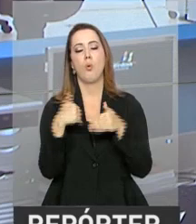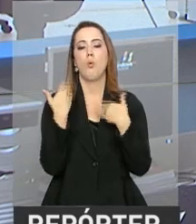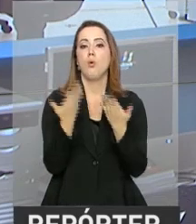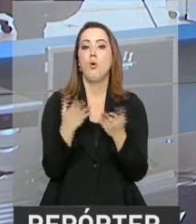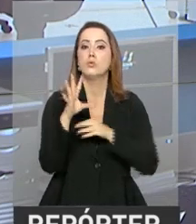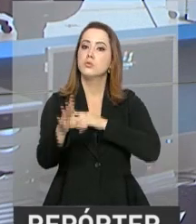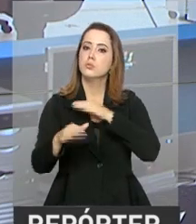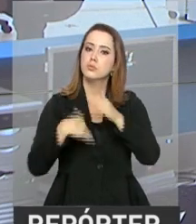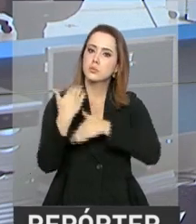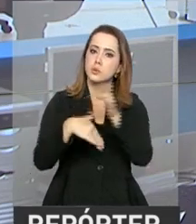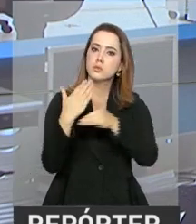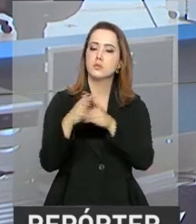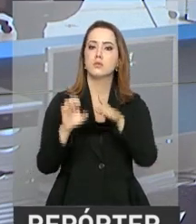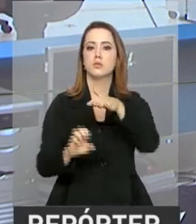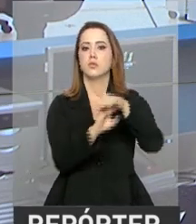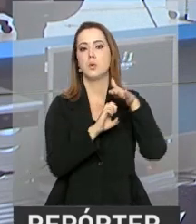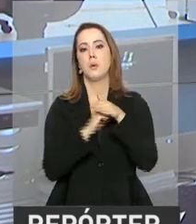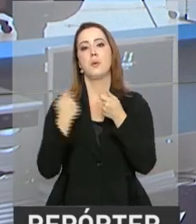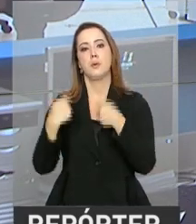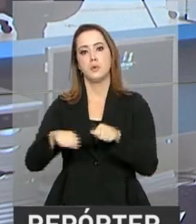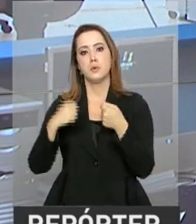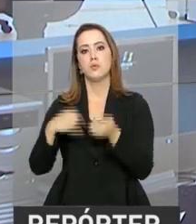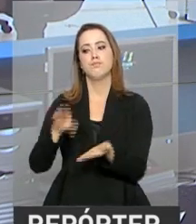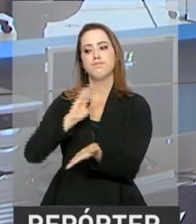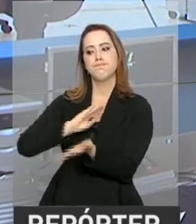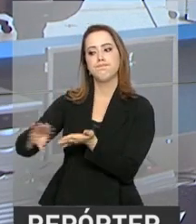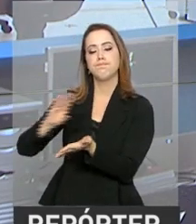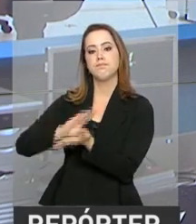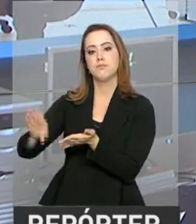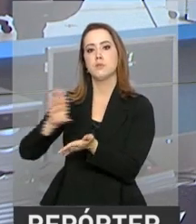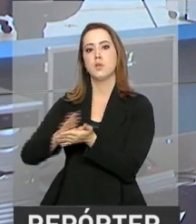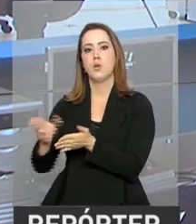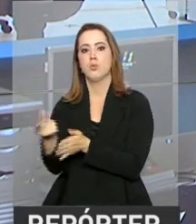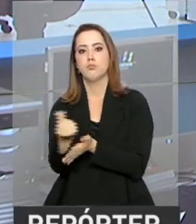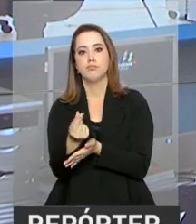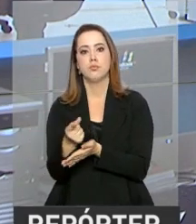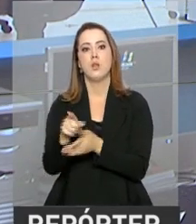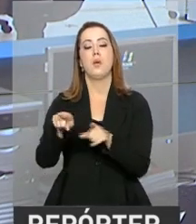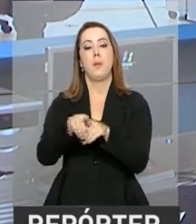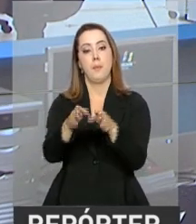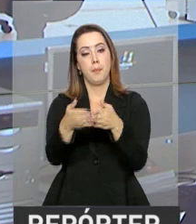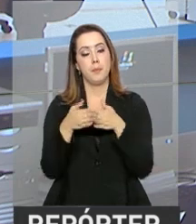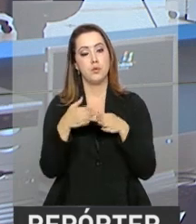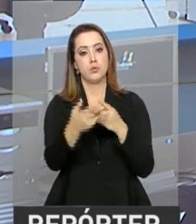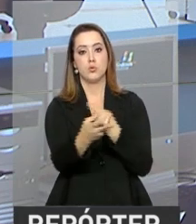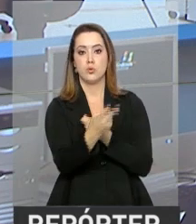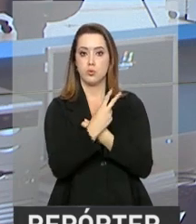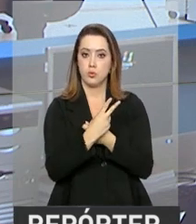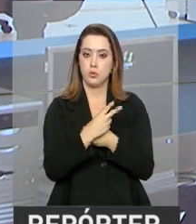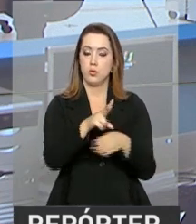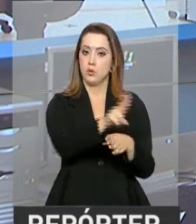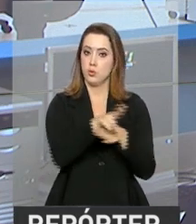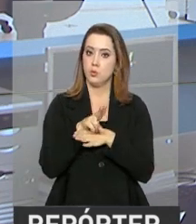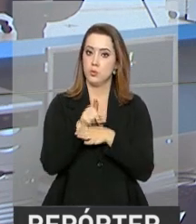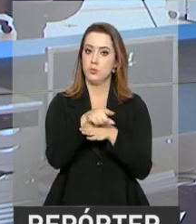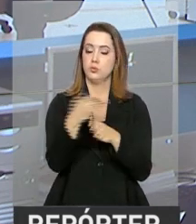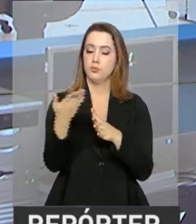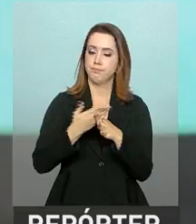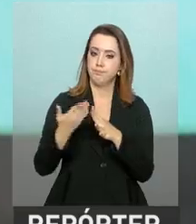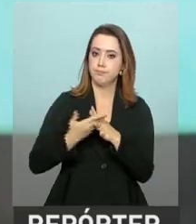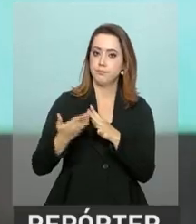empresas, como a necessidade de capital de giro e, para isso, reivindicaram mais crédito e financiamento do BNDES.